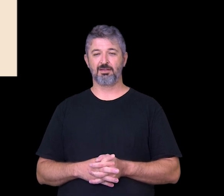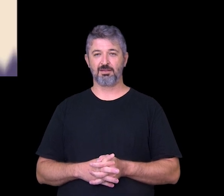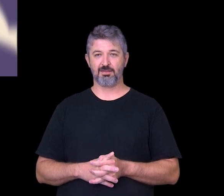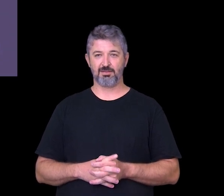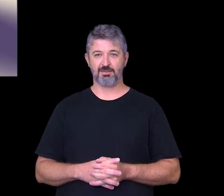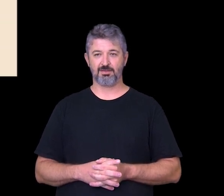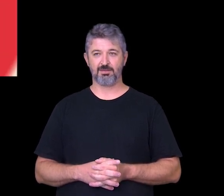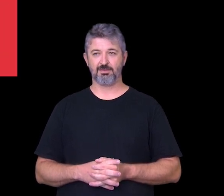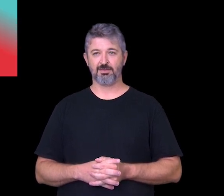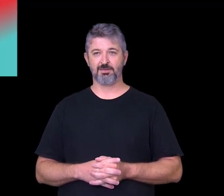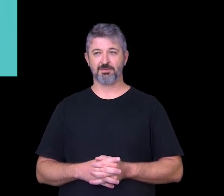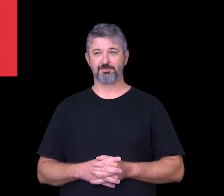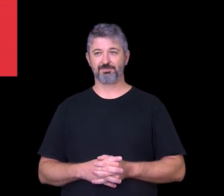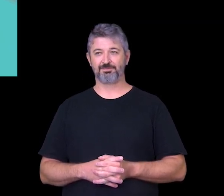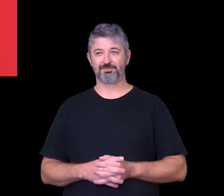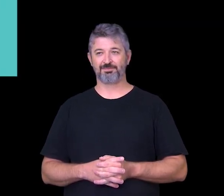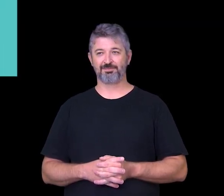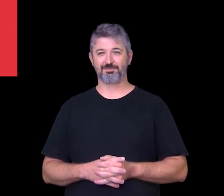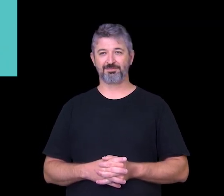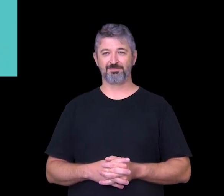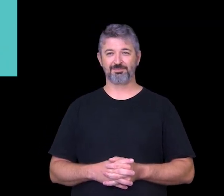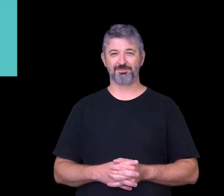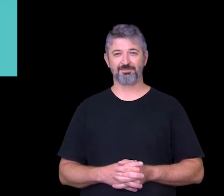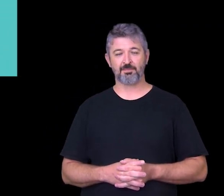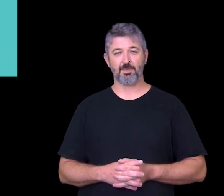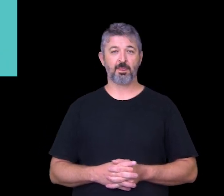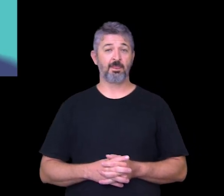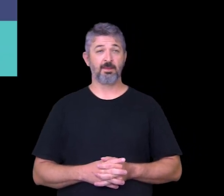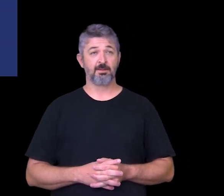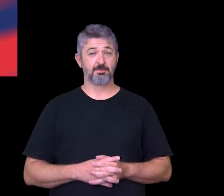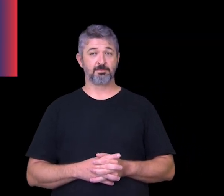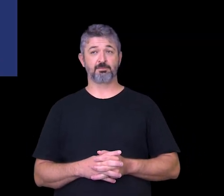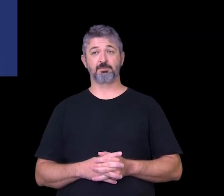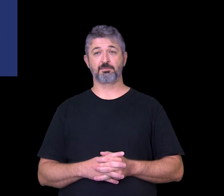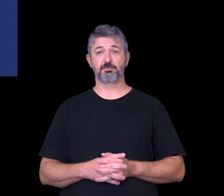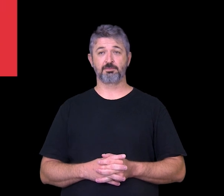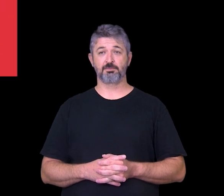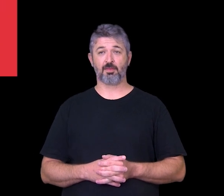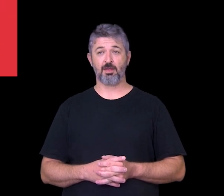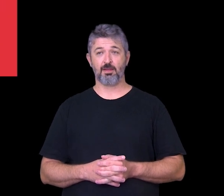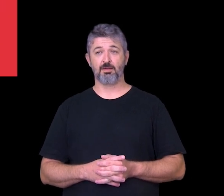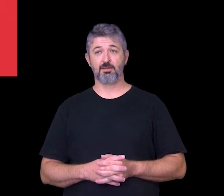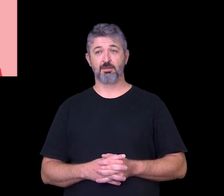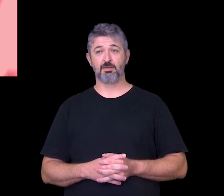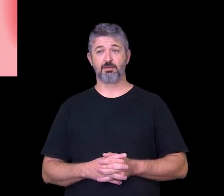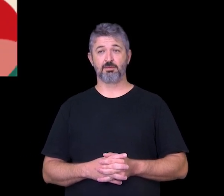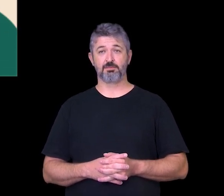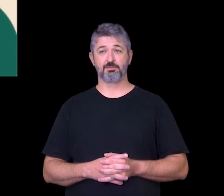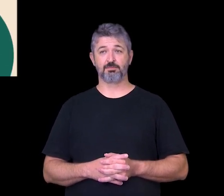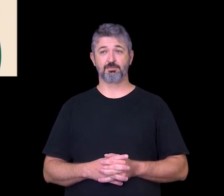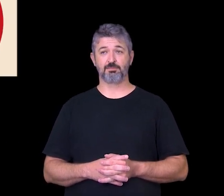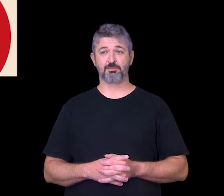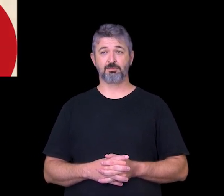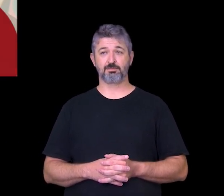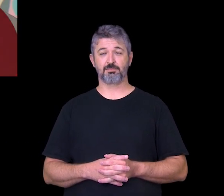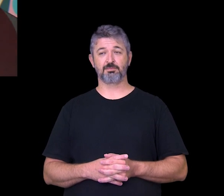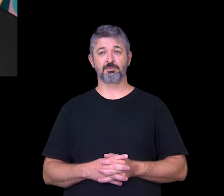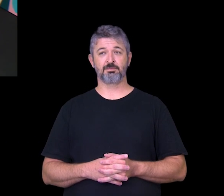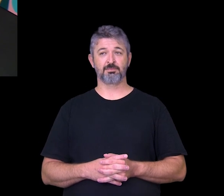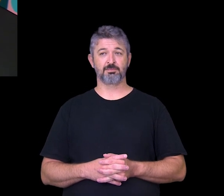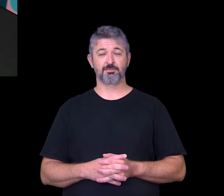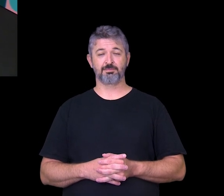Letras coloridas em movimento informam o título do programa Ponto de Vista na cor roxa sobre o fundo bege. Abaixo, 3 símbolos se sobrepõem e formam um diagrama.